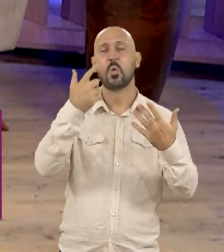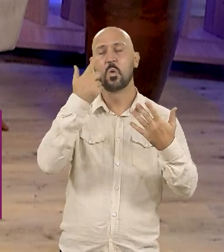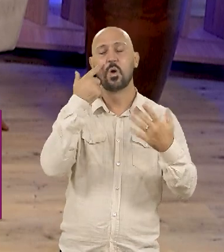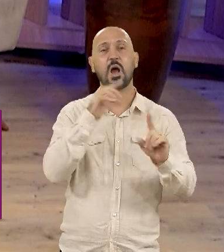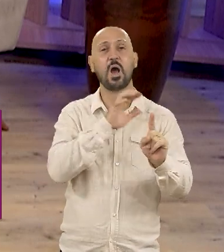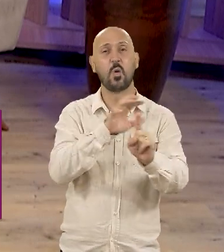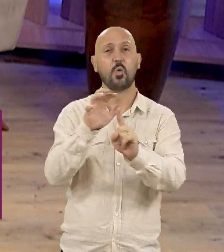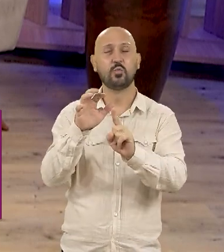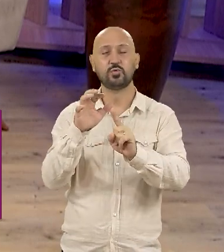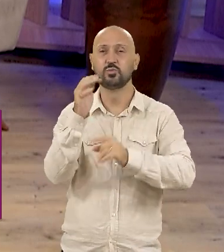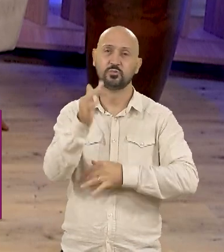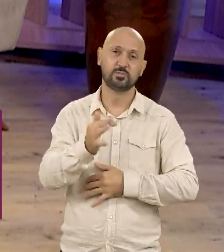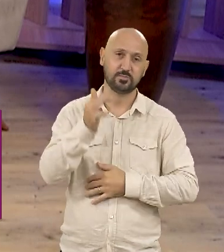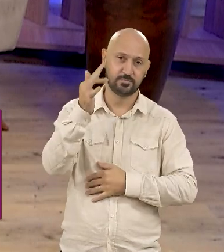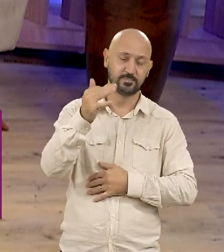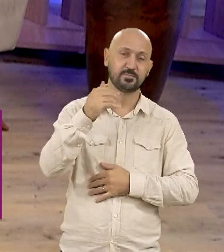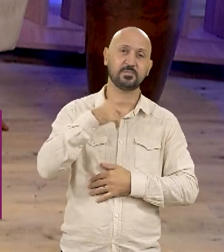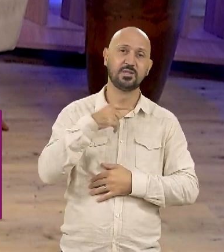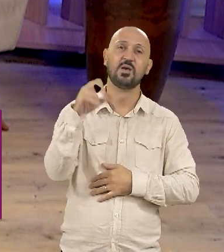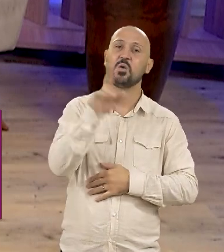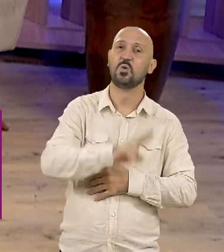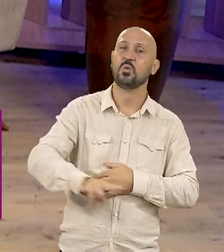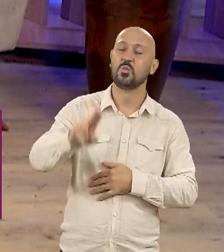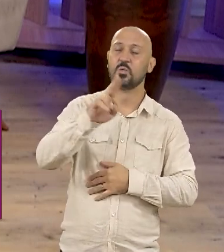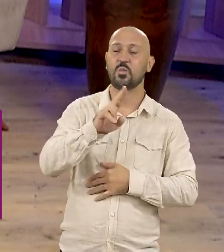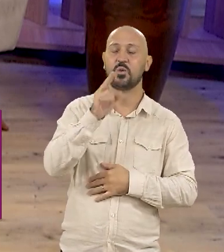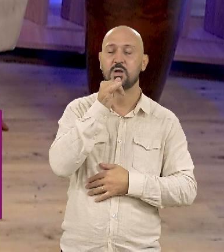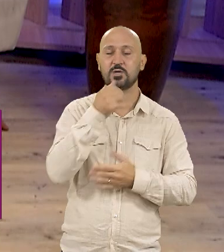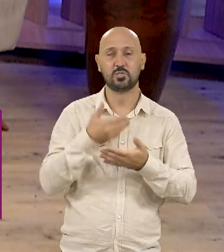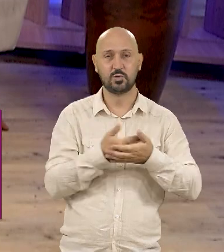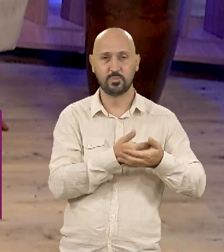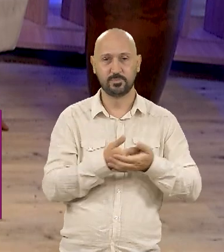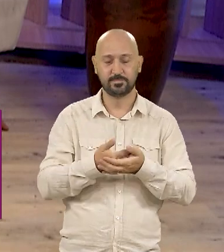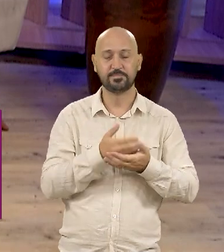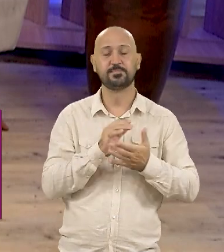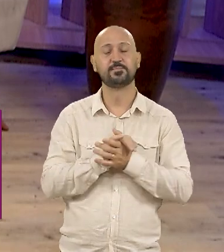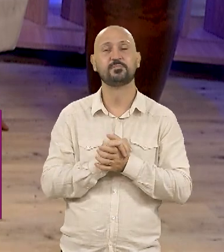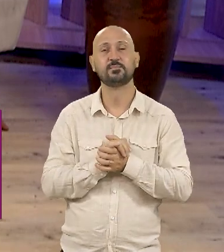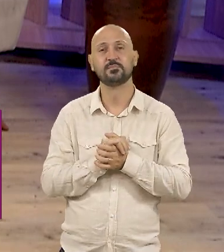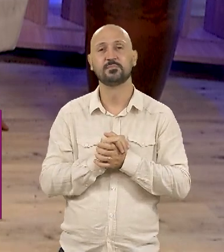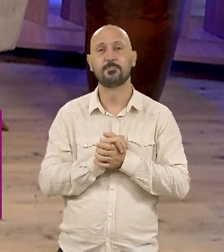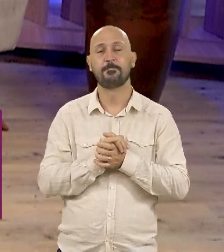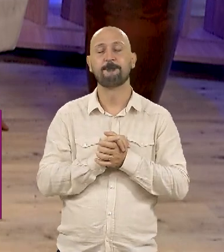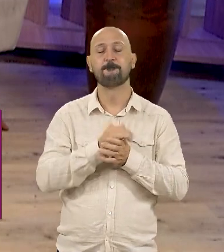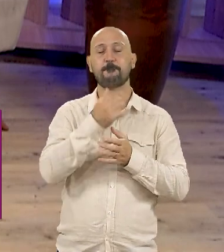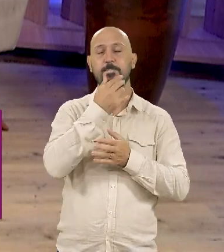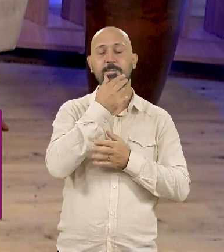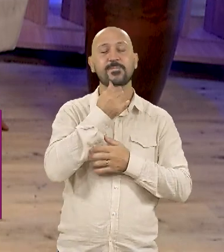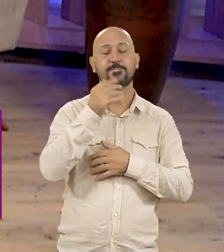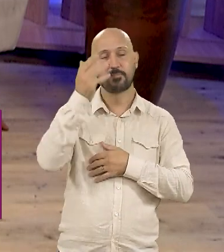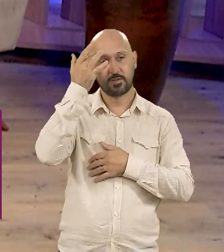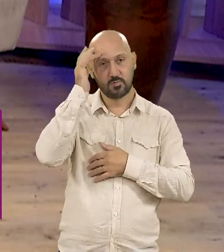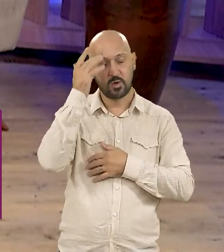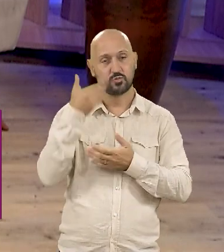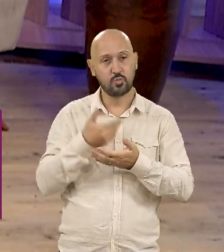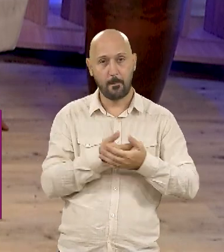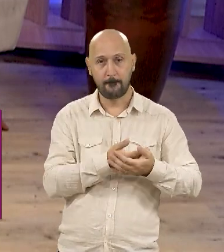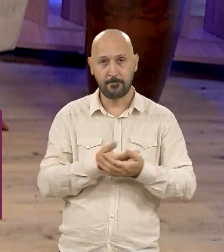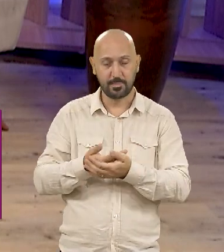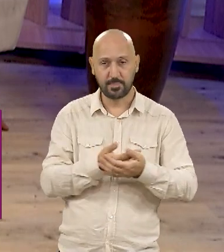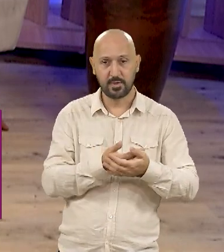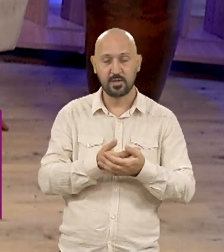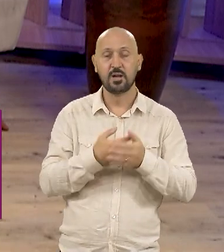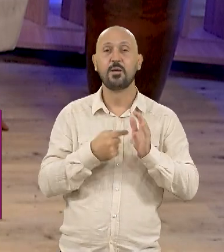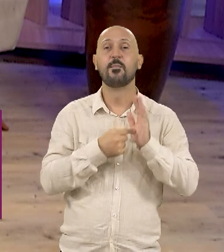caso do boneco, né? Então, eu acho que no caso do bebê reborn, ele dissimulou agora por conta disso, né? Por conta das